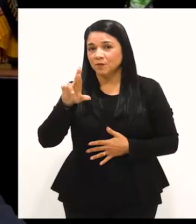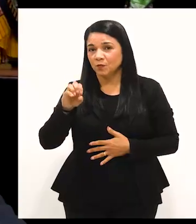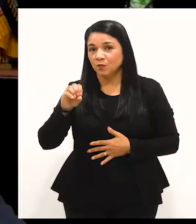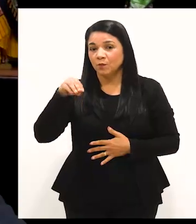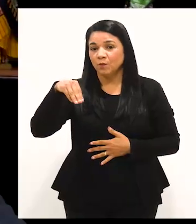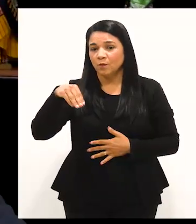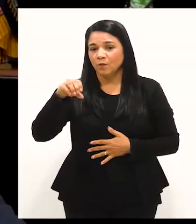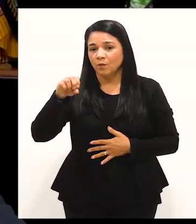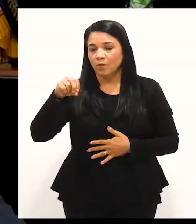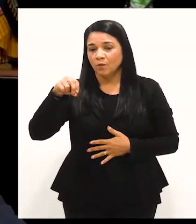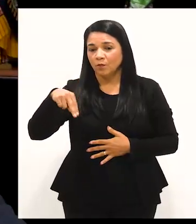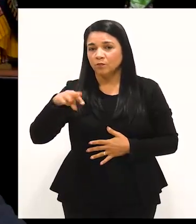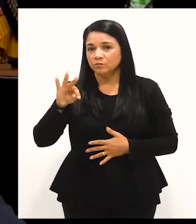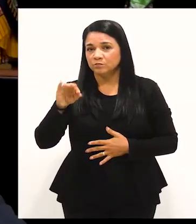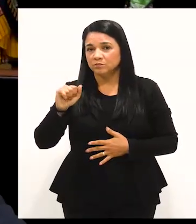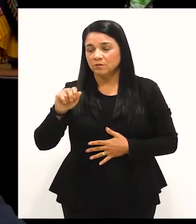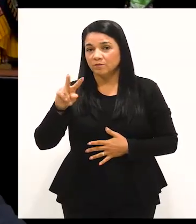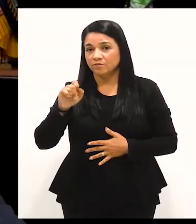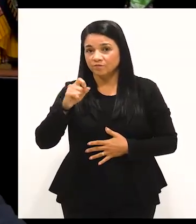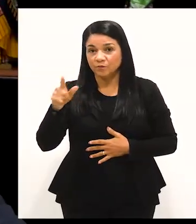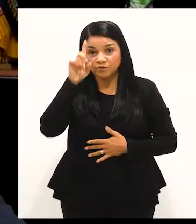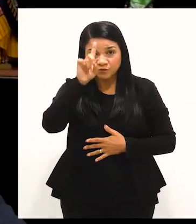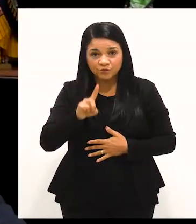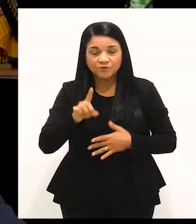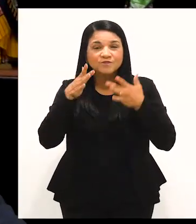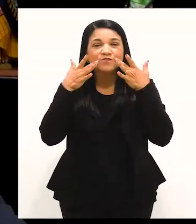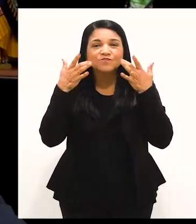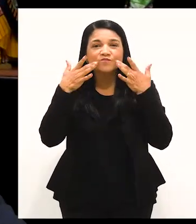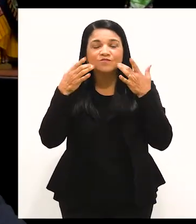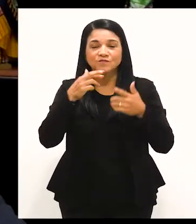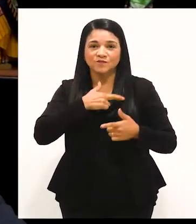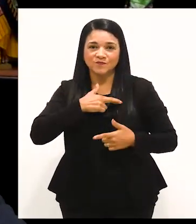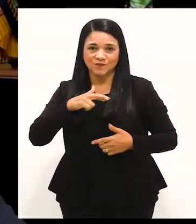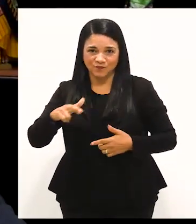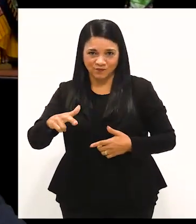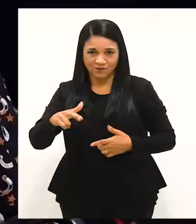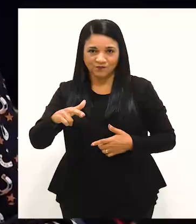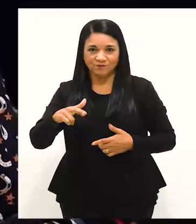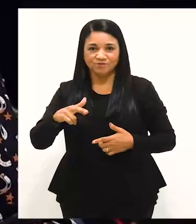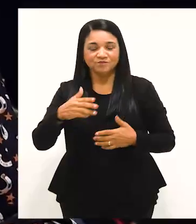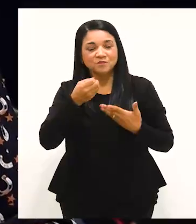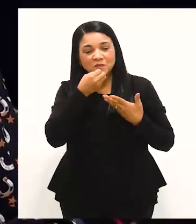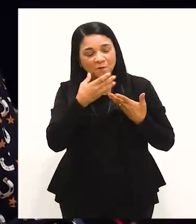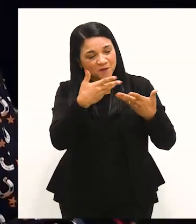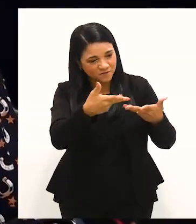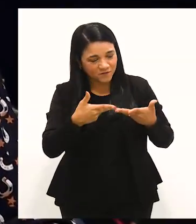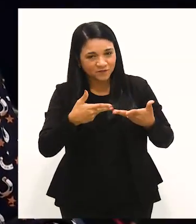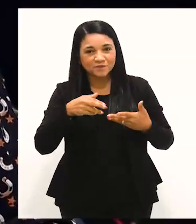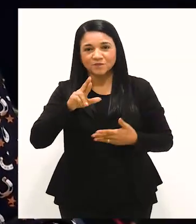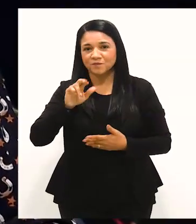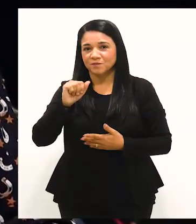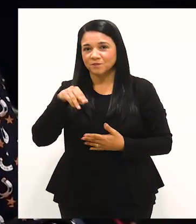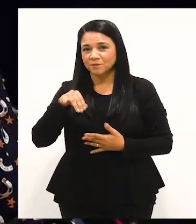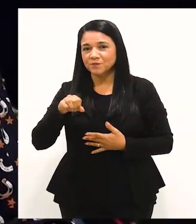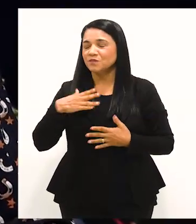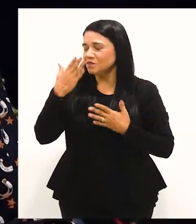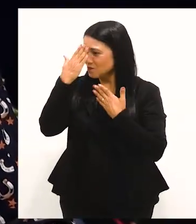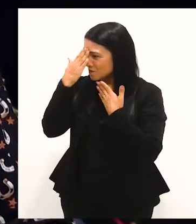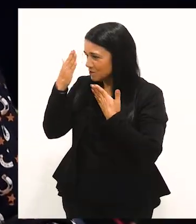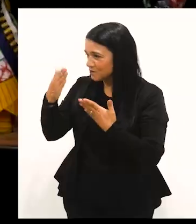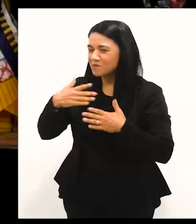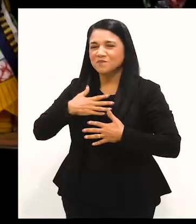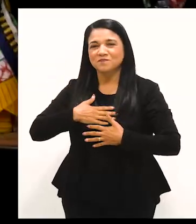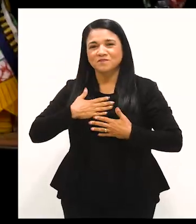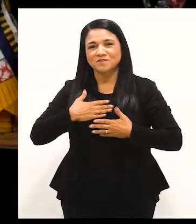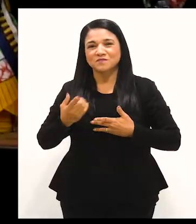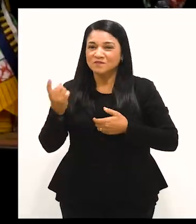Montalvão, diretor de teatro religioso. Seja bem-vindo, Ramiro. Muito obrigado. É